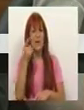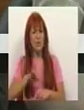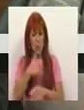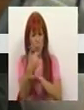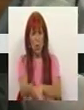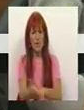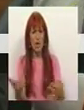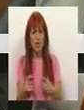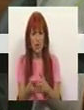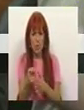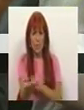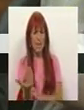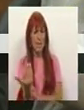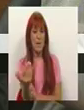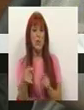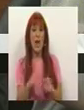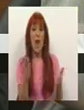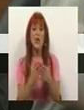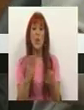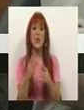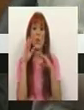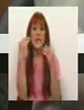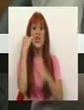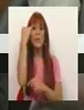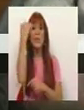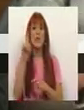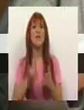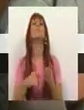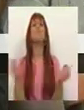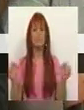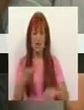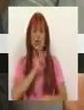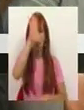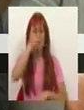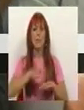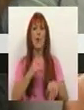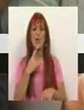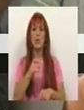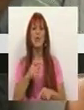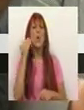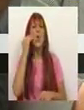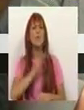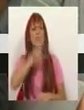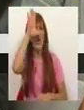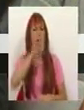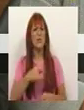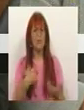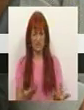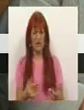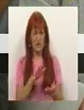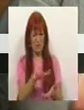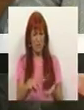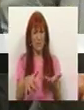ainda um atraso nos pagamentos para estas escolas de ensino especial. Sim, Sr. Ministro, e por isso questiono, como é que o Sr. Ministro, com